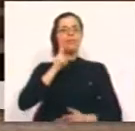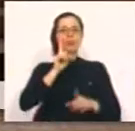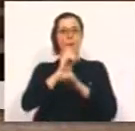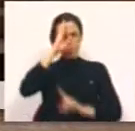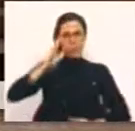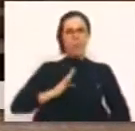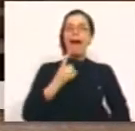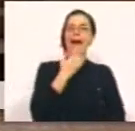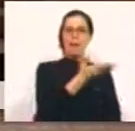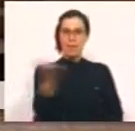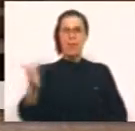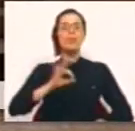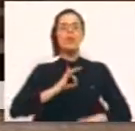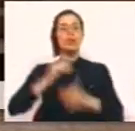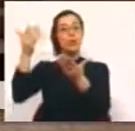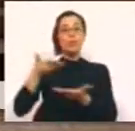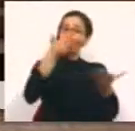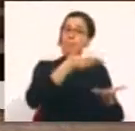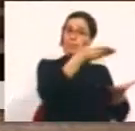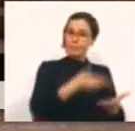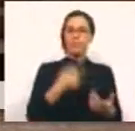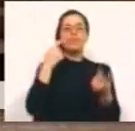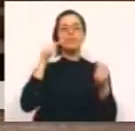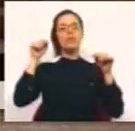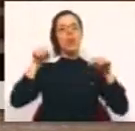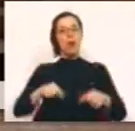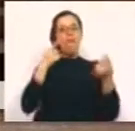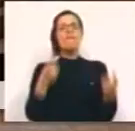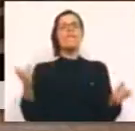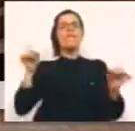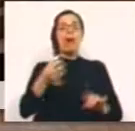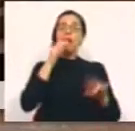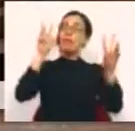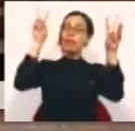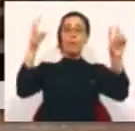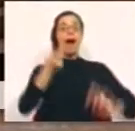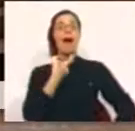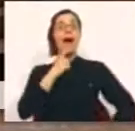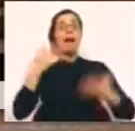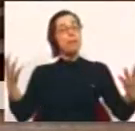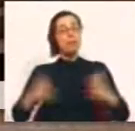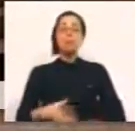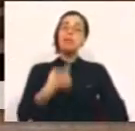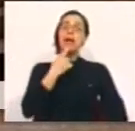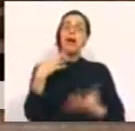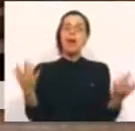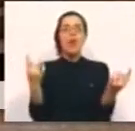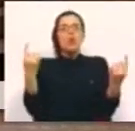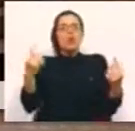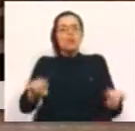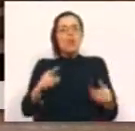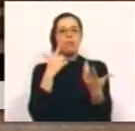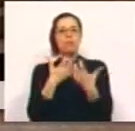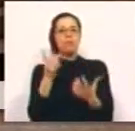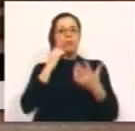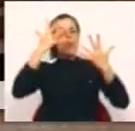Abril, Senhoras e Senhores convidados. Voltamos hoje a falar de Abril. E voltamos a falar de Abril não apenas para